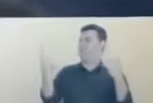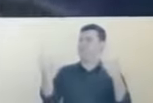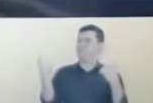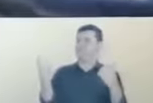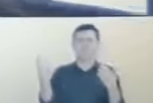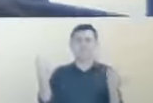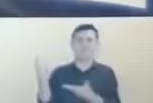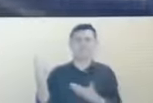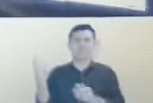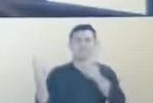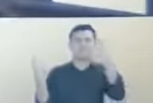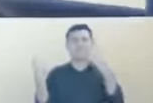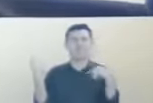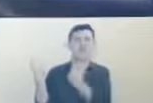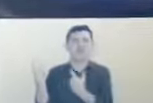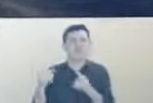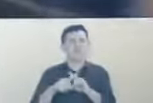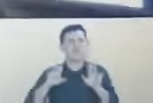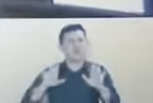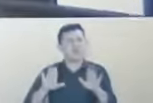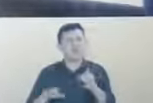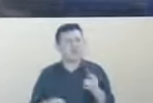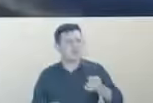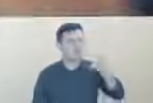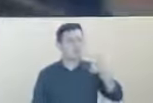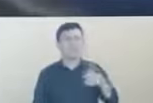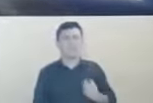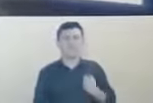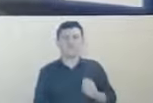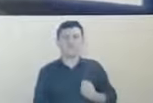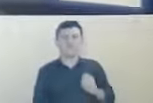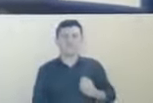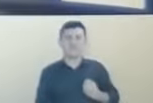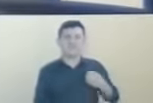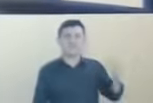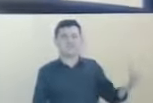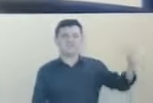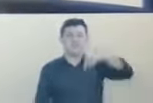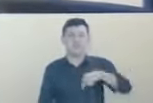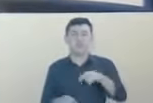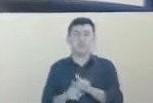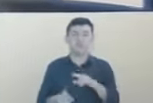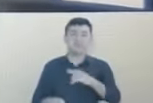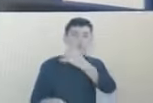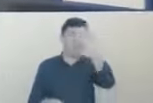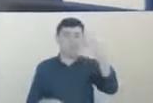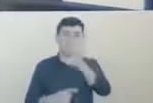ainda há pouco antes de vir para cá permissão eles estavam dizendo sobre isso